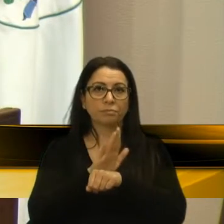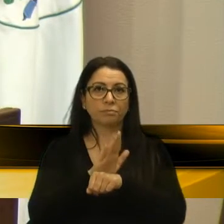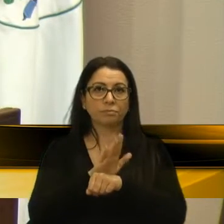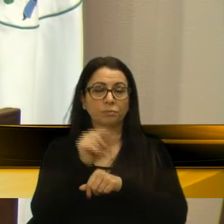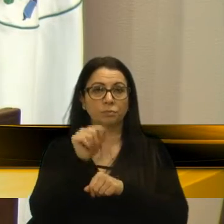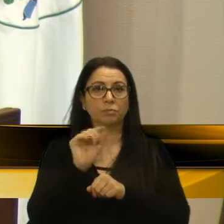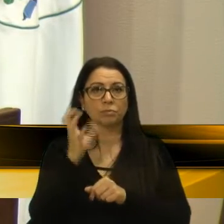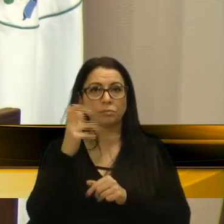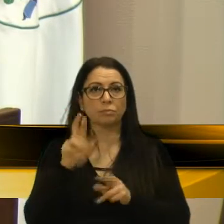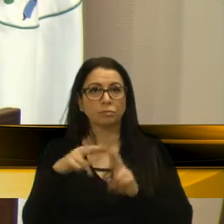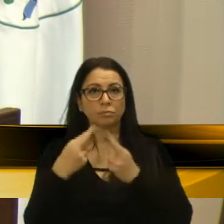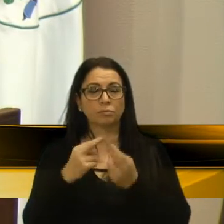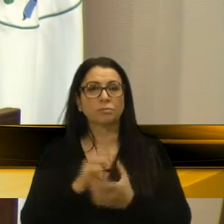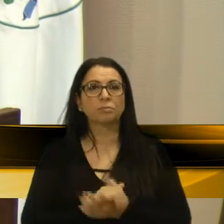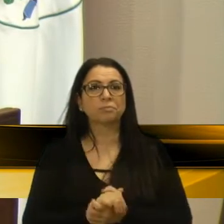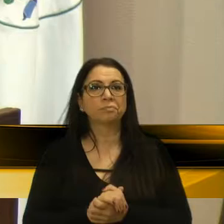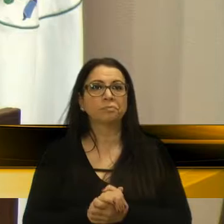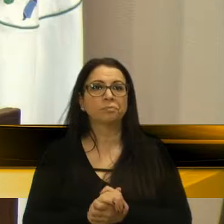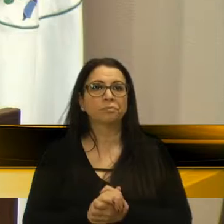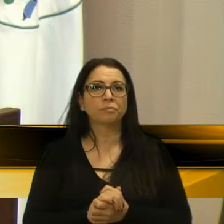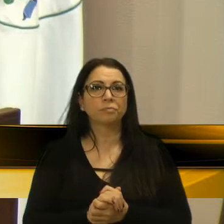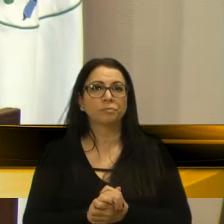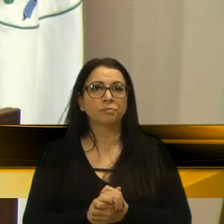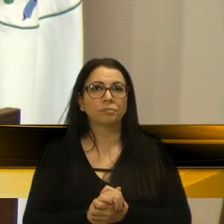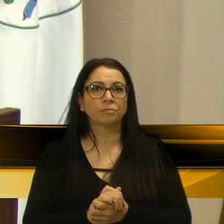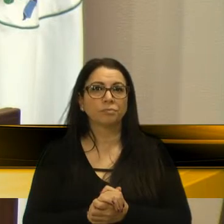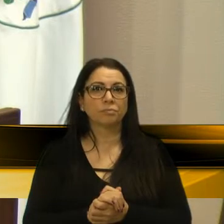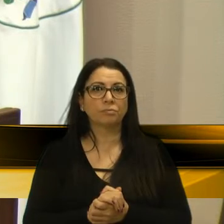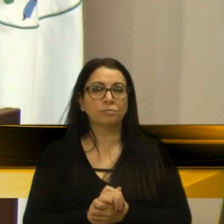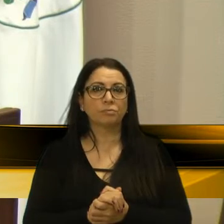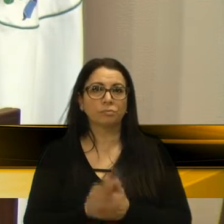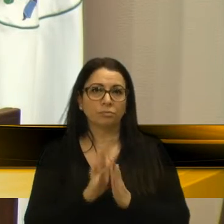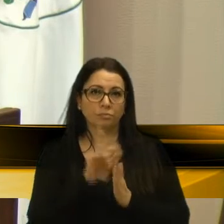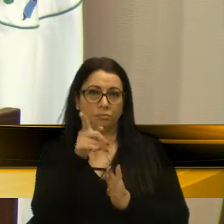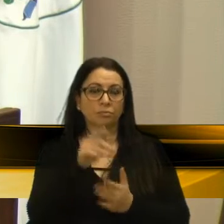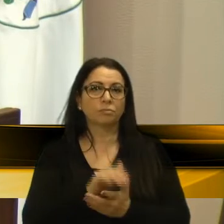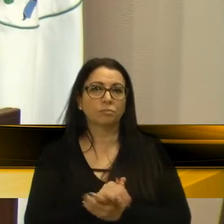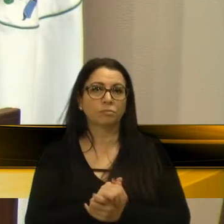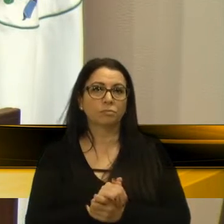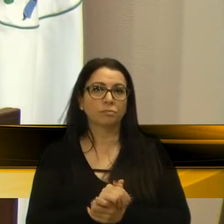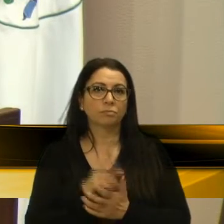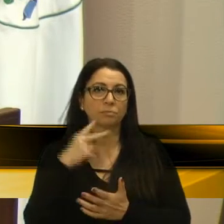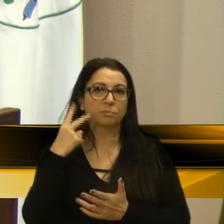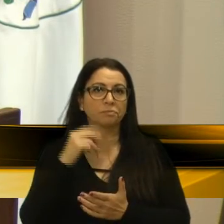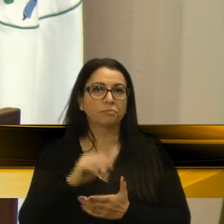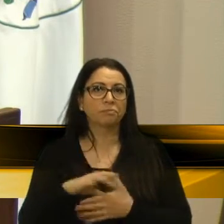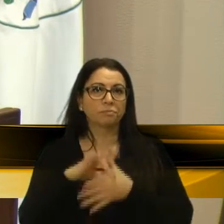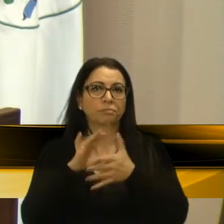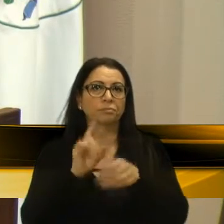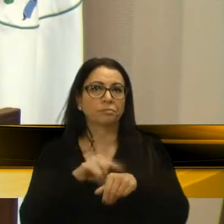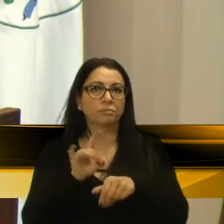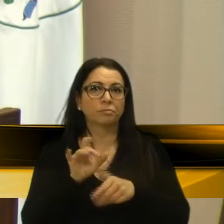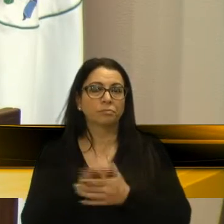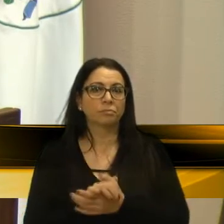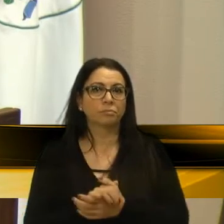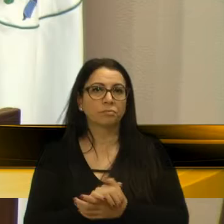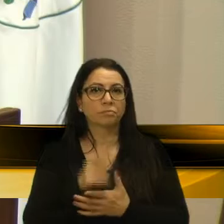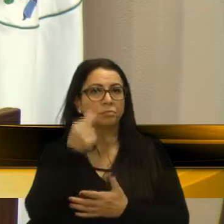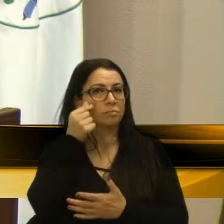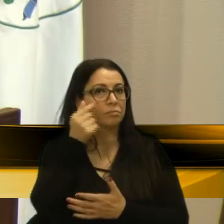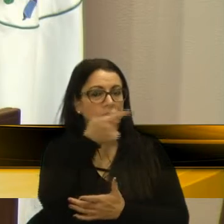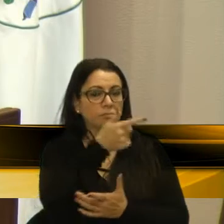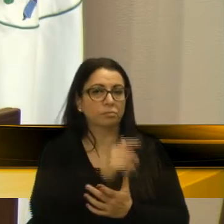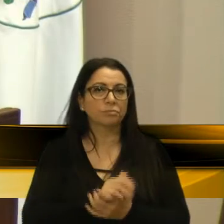que estão ali reunidos. Sim, por gentileza, vereador. Uma declaração de líder. Vereador Frisso, seu à